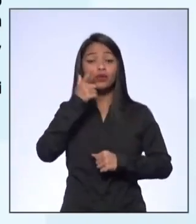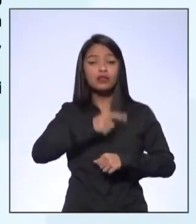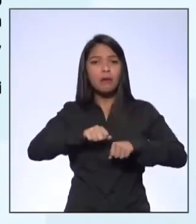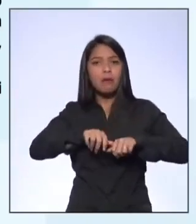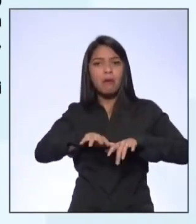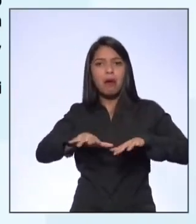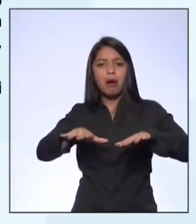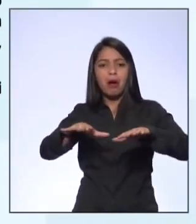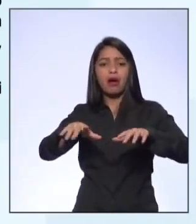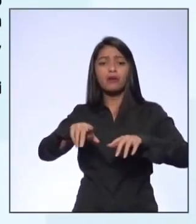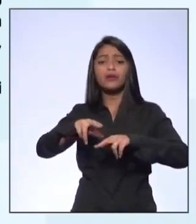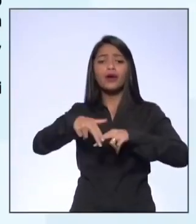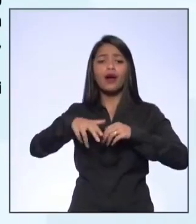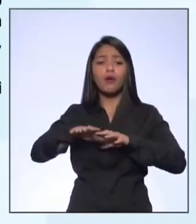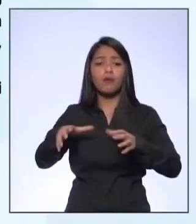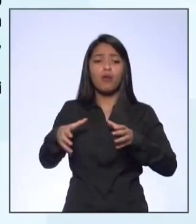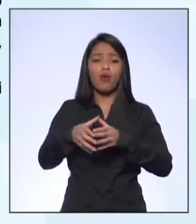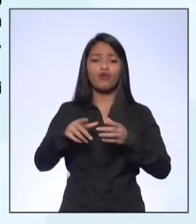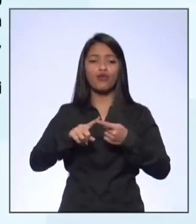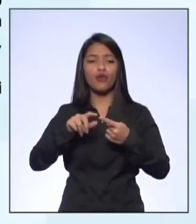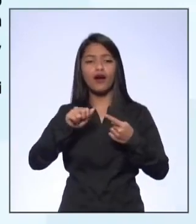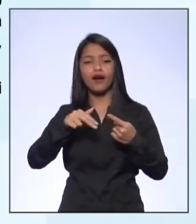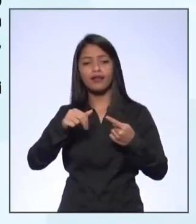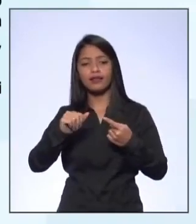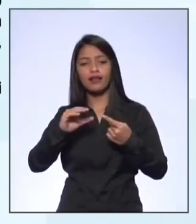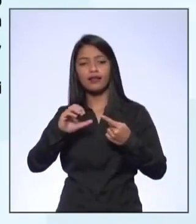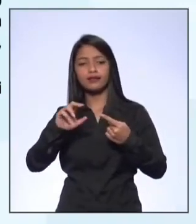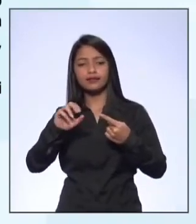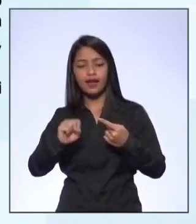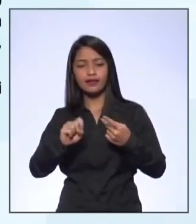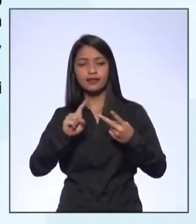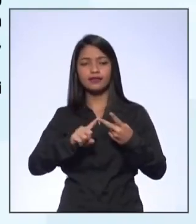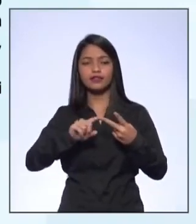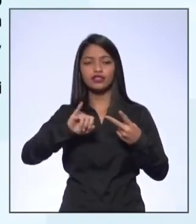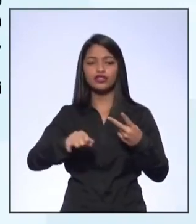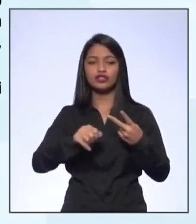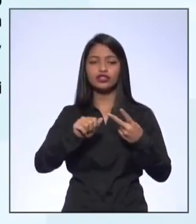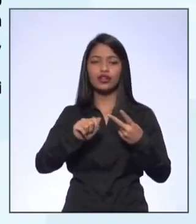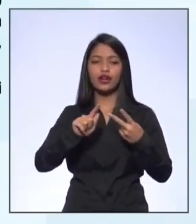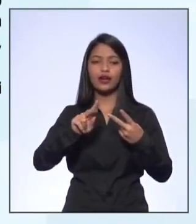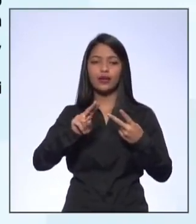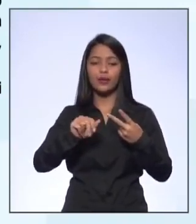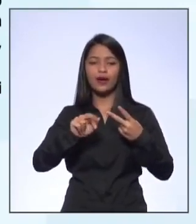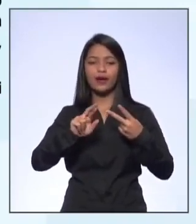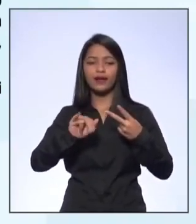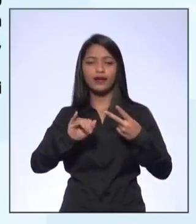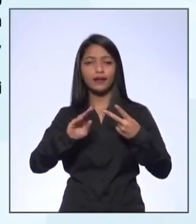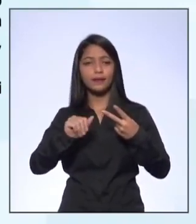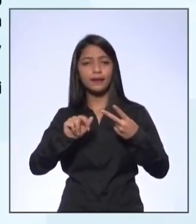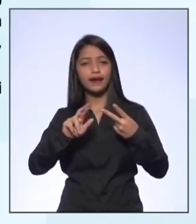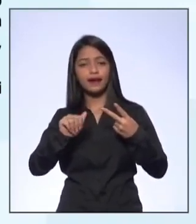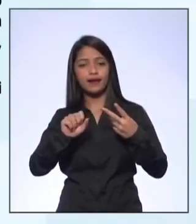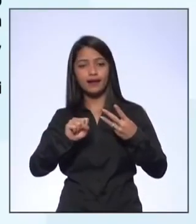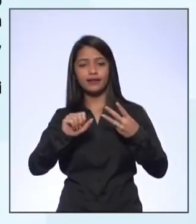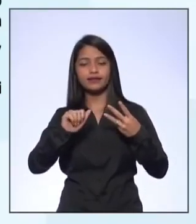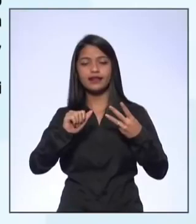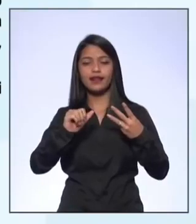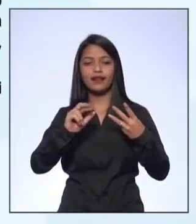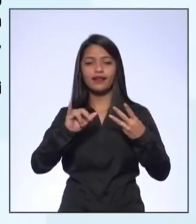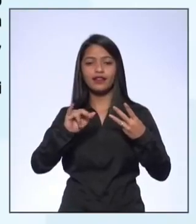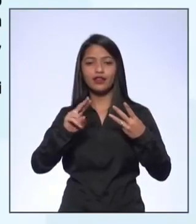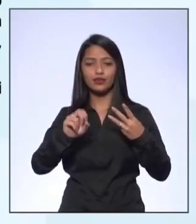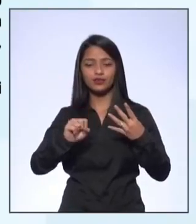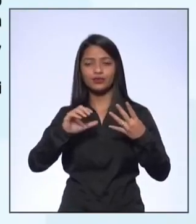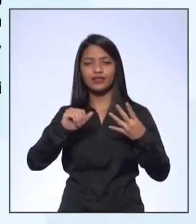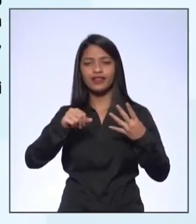povos Anassés, Jaguaribarás, Acriús, Canindés, Genipapos,